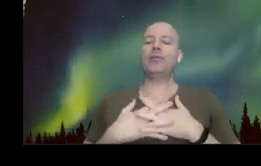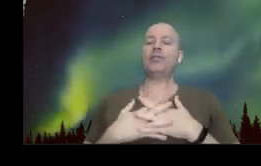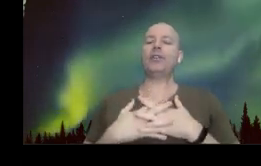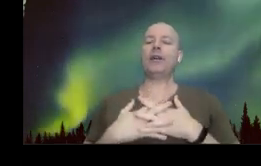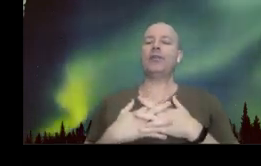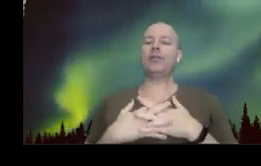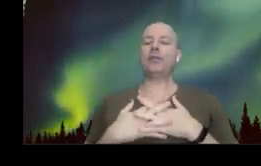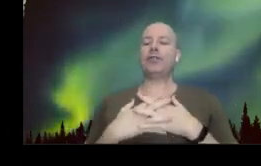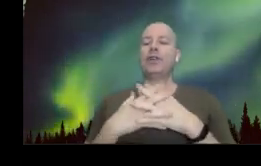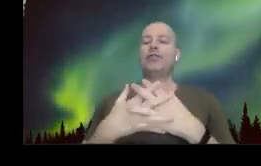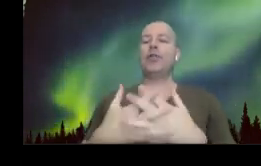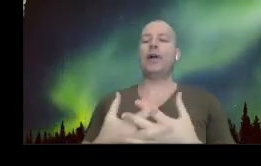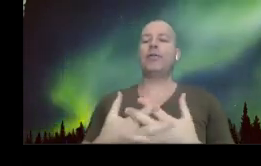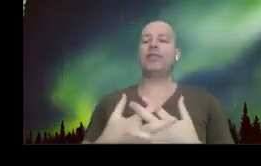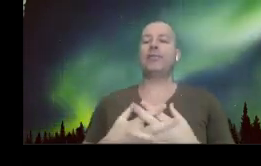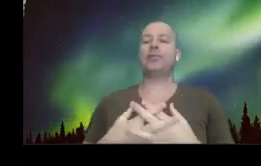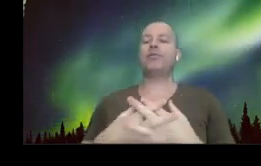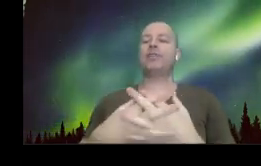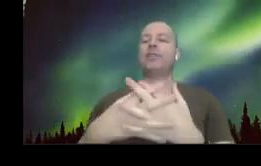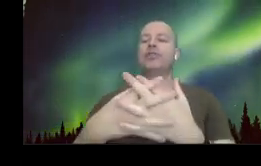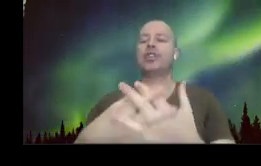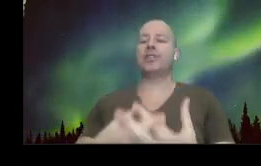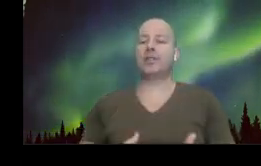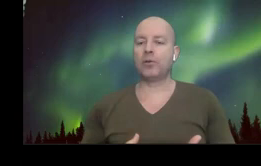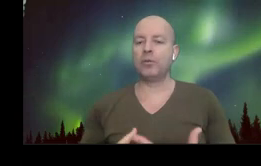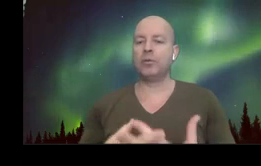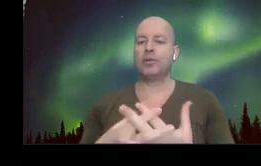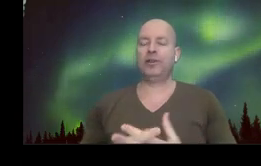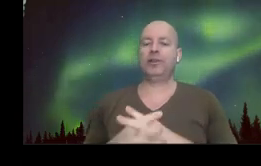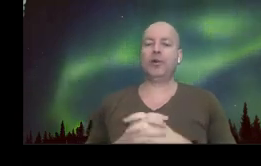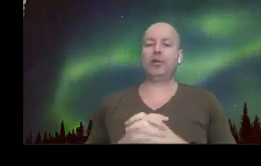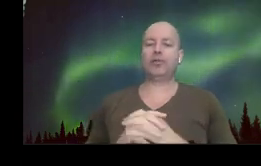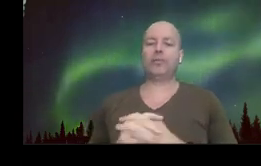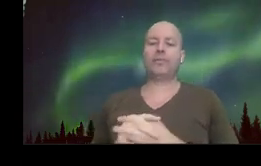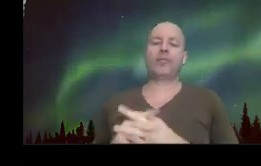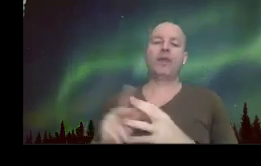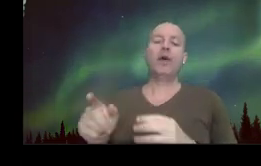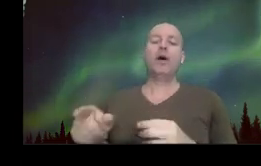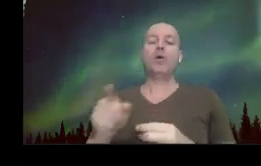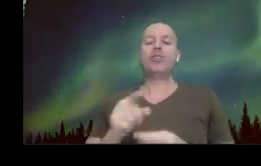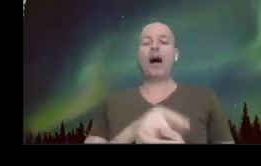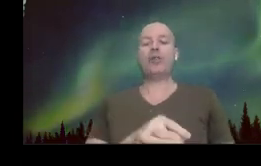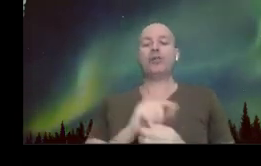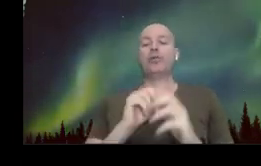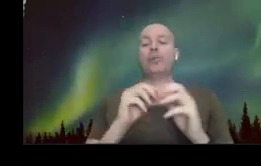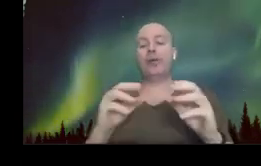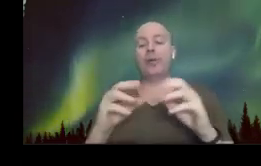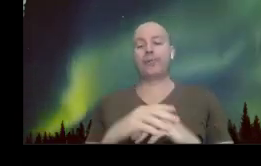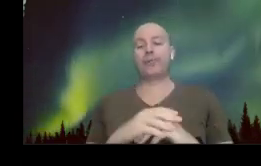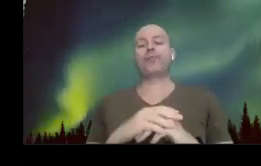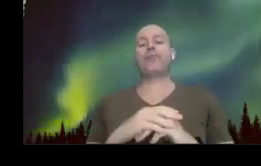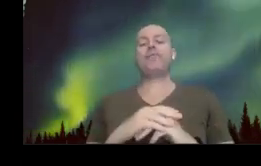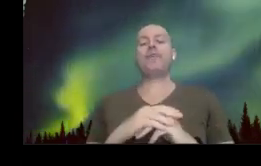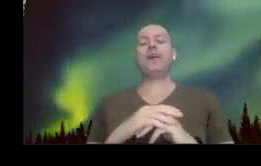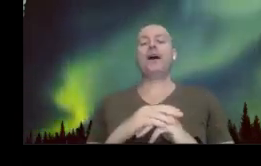criteriosa do que você está querendo proteger e de como é que você vai poder fazer gestão desse negócio. O de baixo, o do